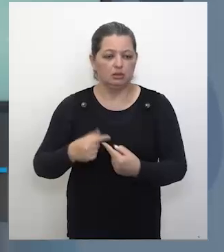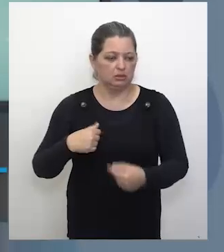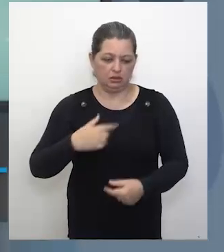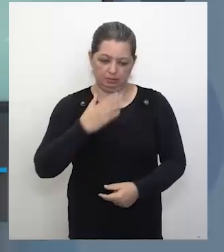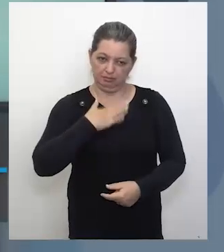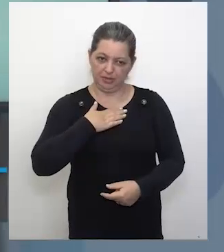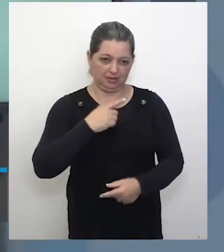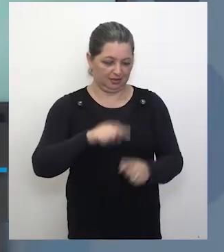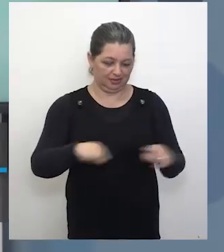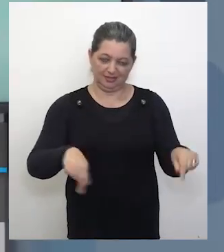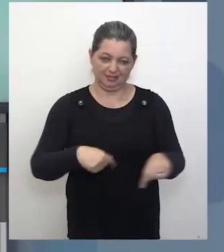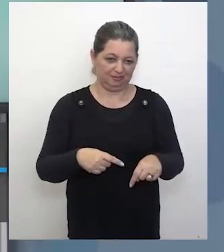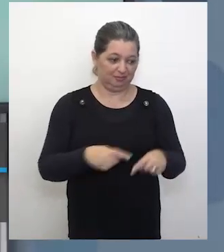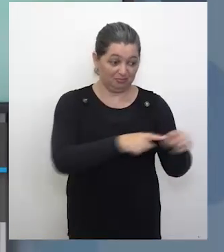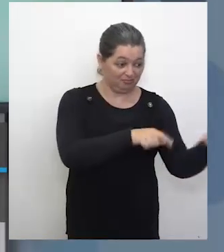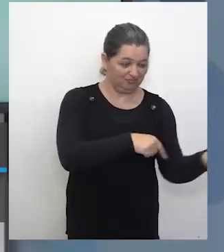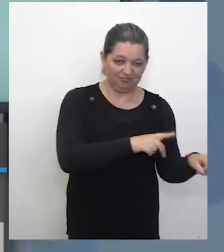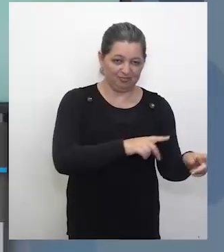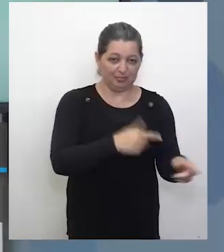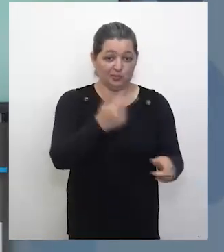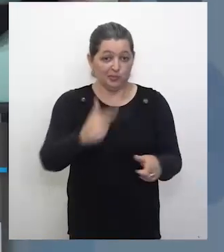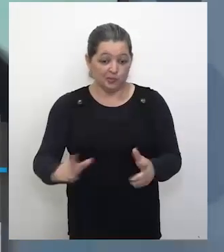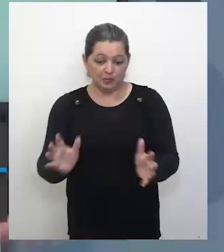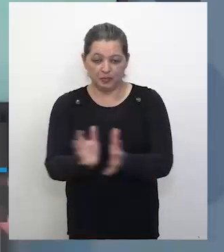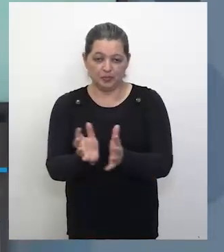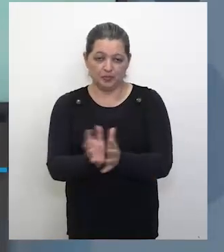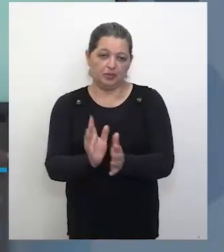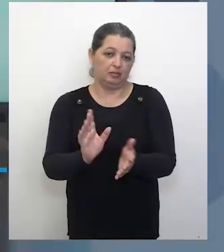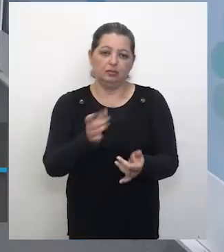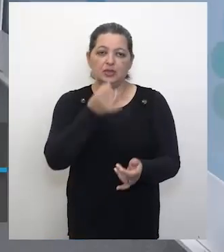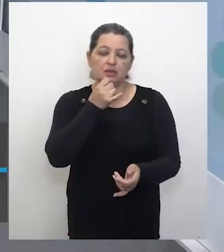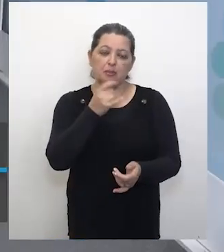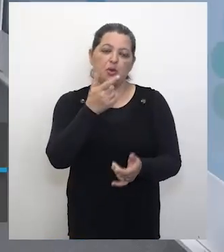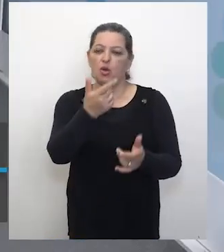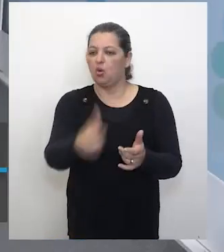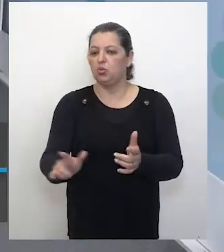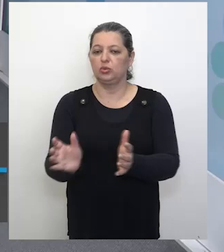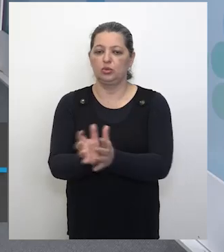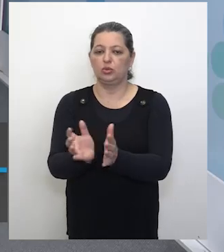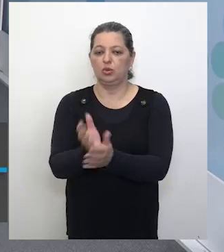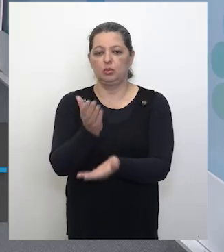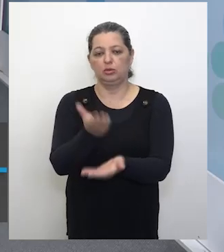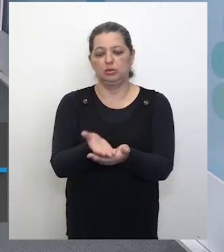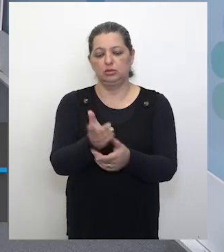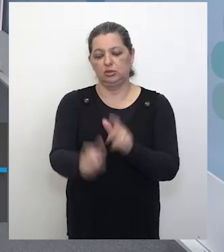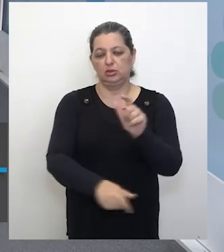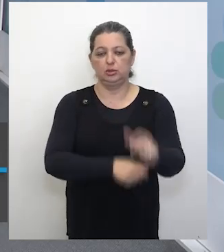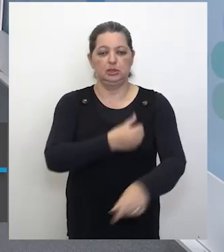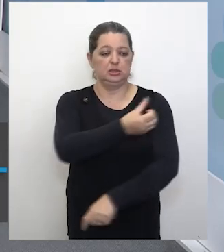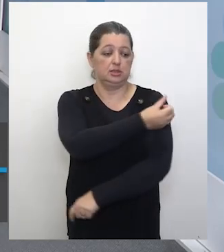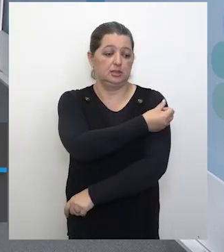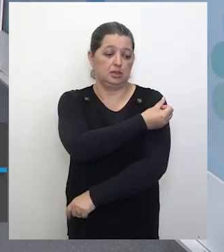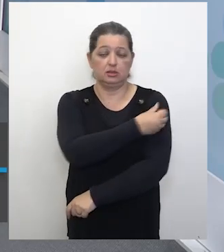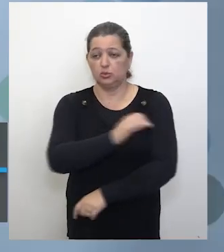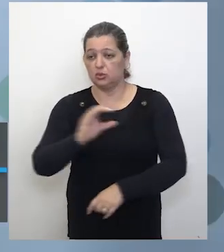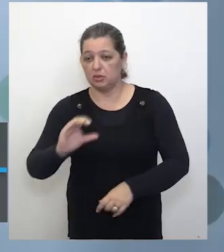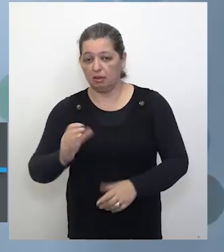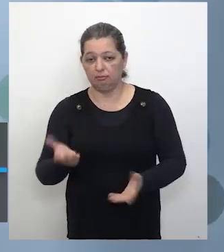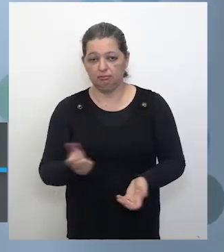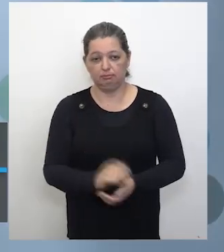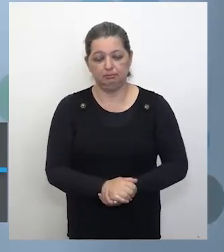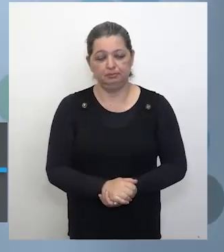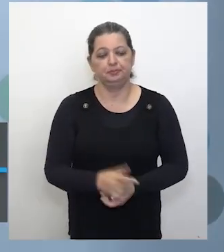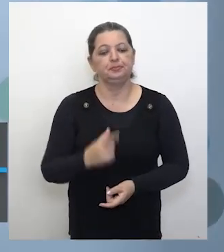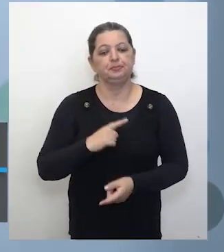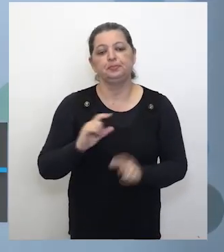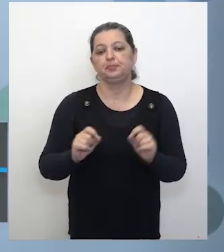a sala não é da Jennifer. Por exemplo, no outro período, essa sala é o sexto C. E é justamente nesse sentido que nós temos a dimensão